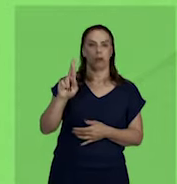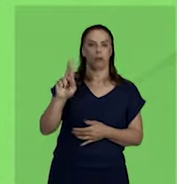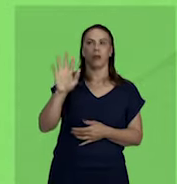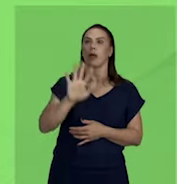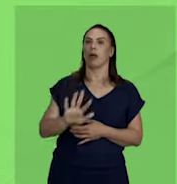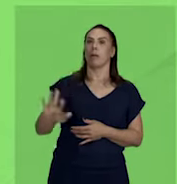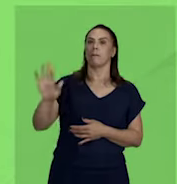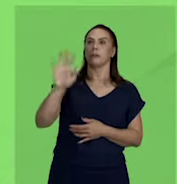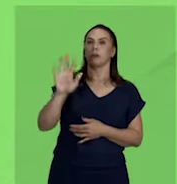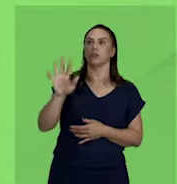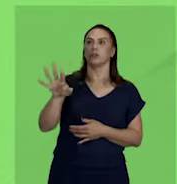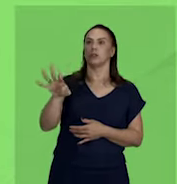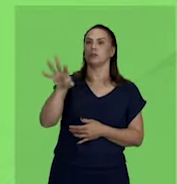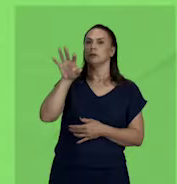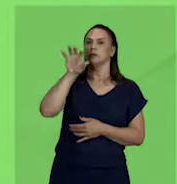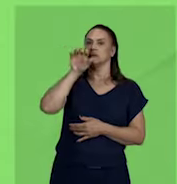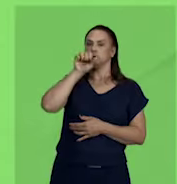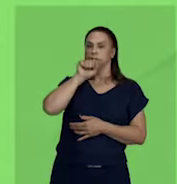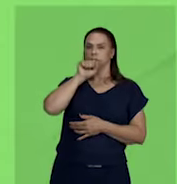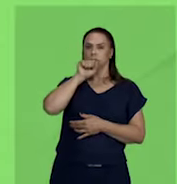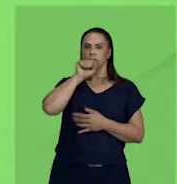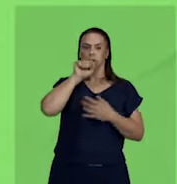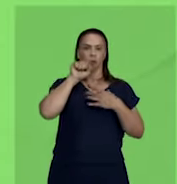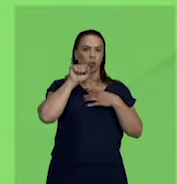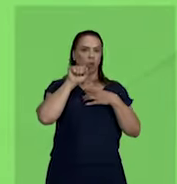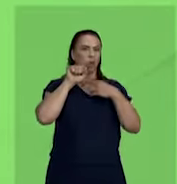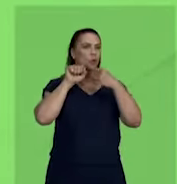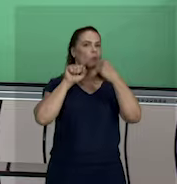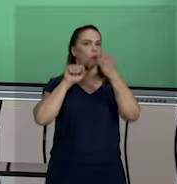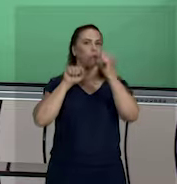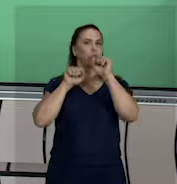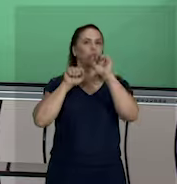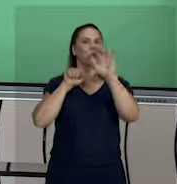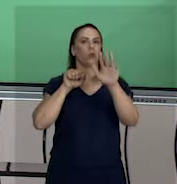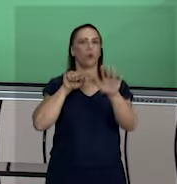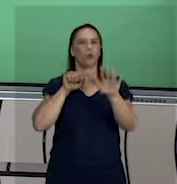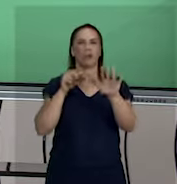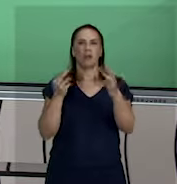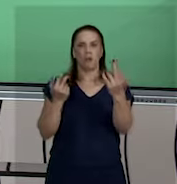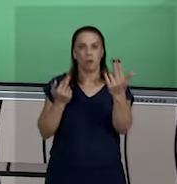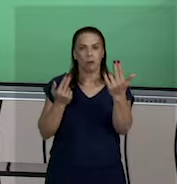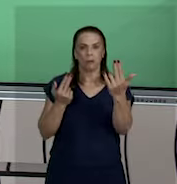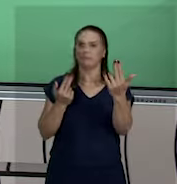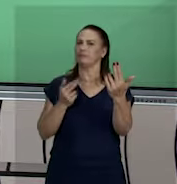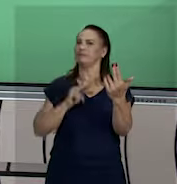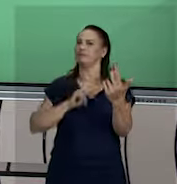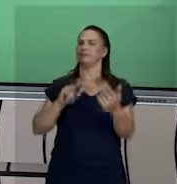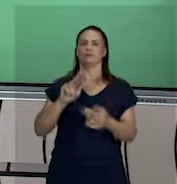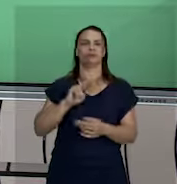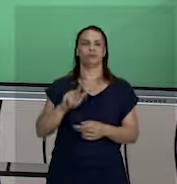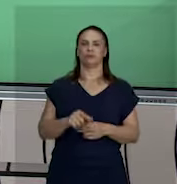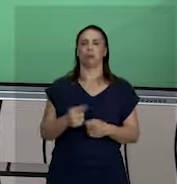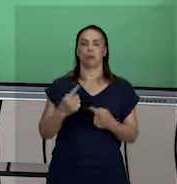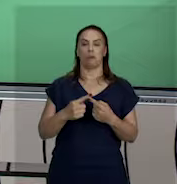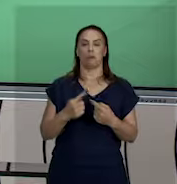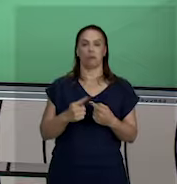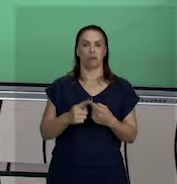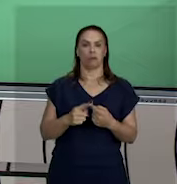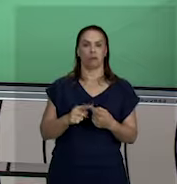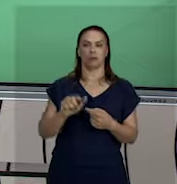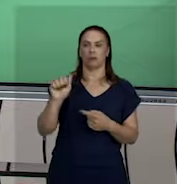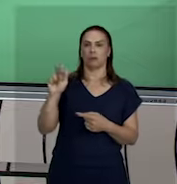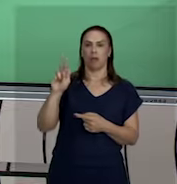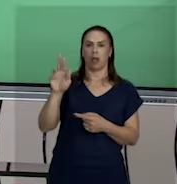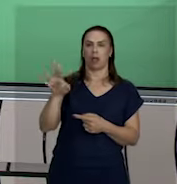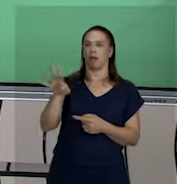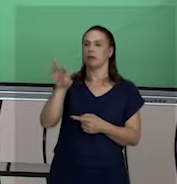na respiração? De cara, gente, já dá para falar que não. Porque o ar que a gente inspira, ou seja, quando eu estou levando para os pulmões,